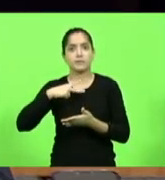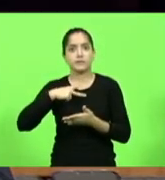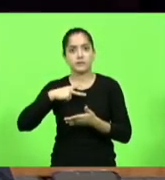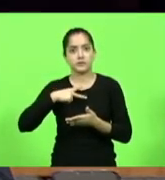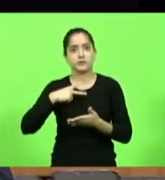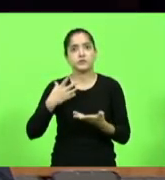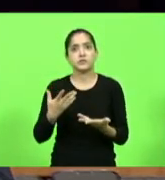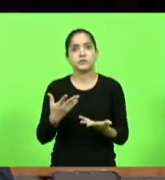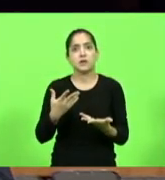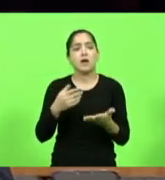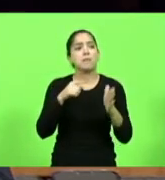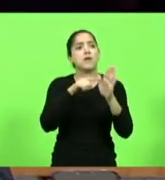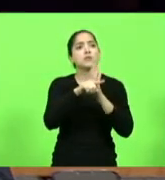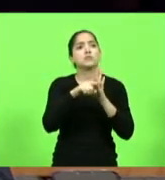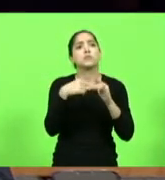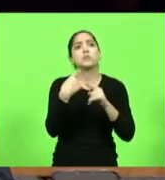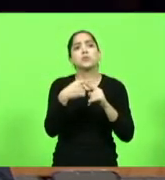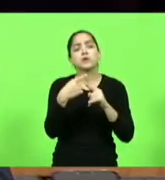e perguntam por quê.